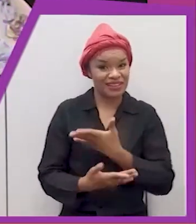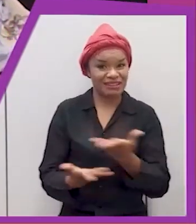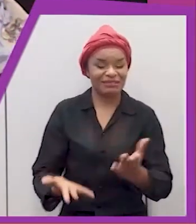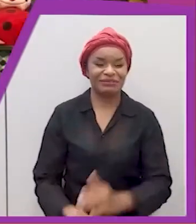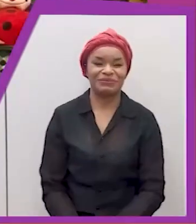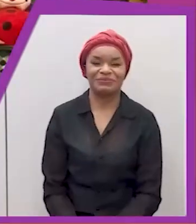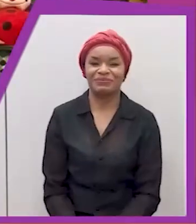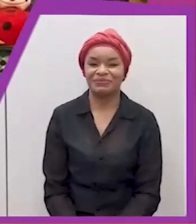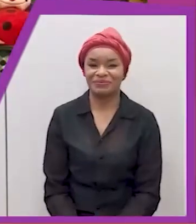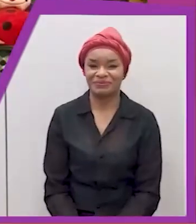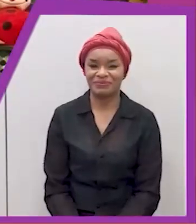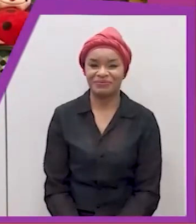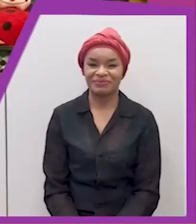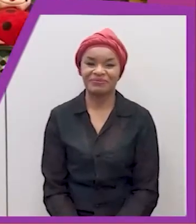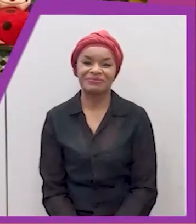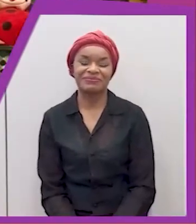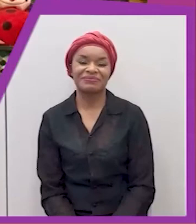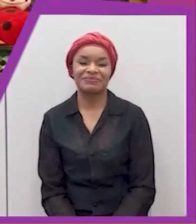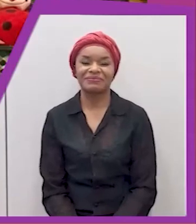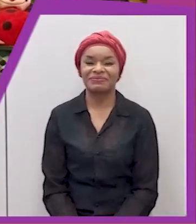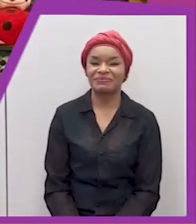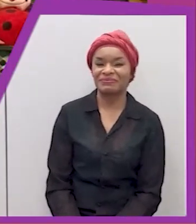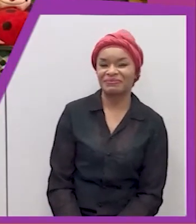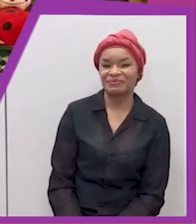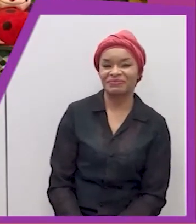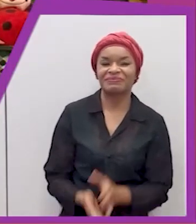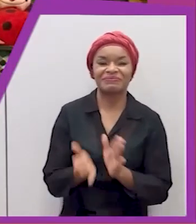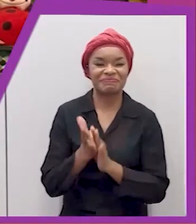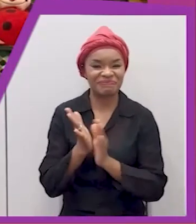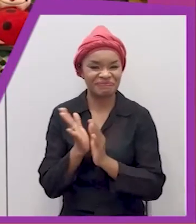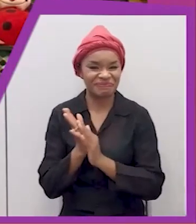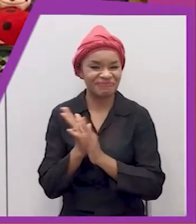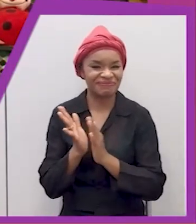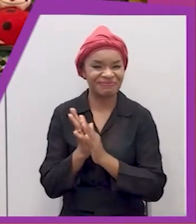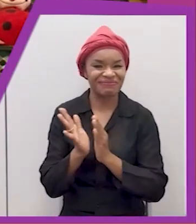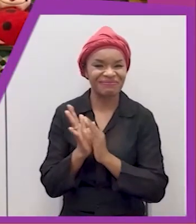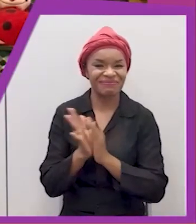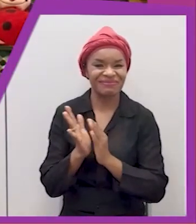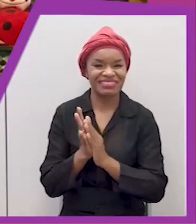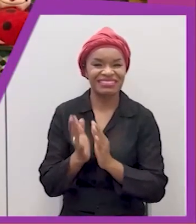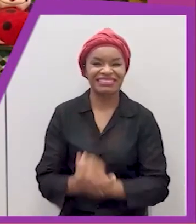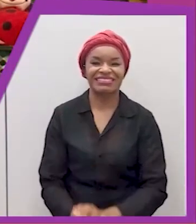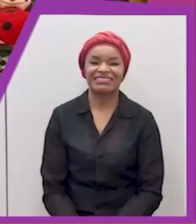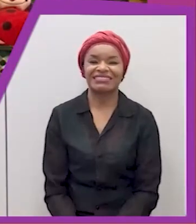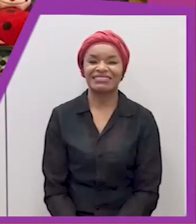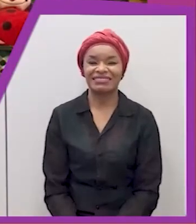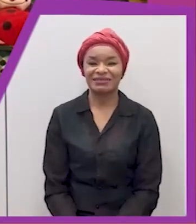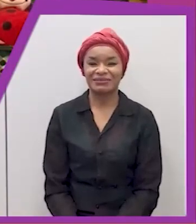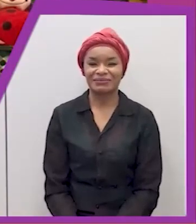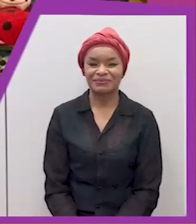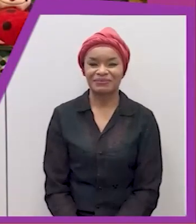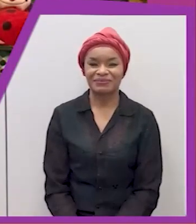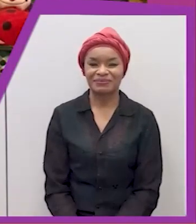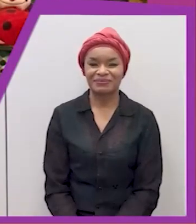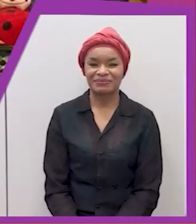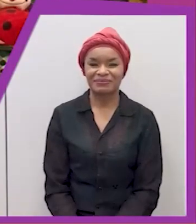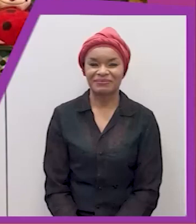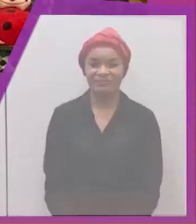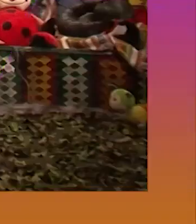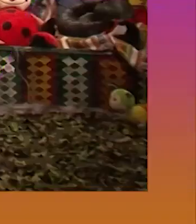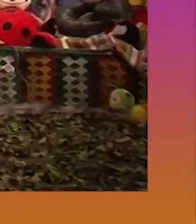mãos neste livro e se deliciar também gente foi muito muito bom a nosso papo a nossa Oi